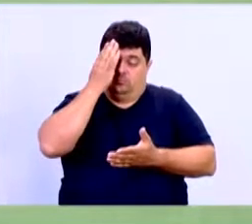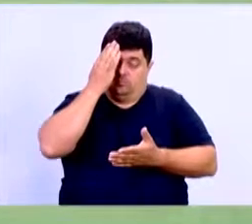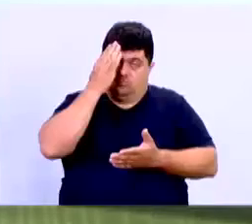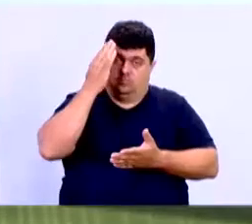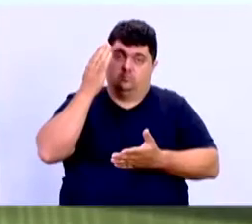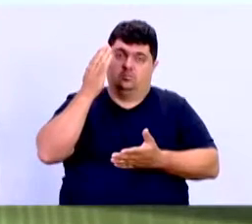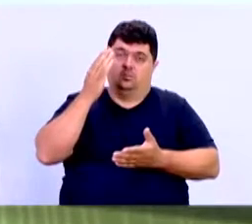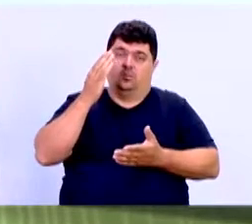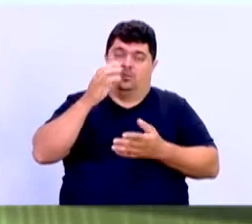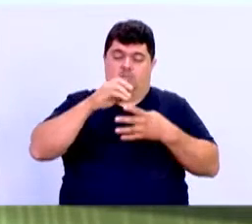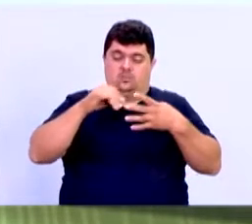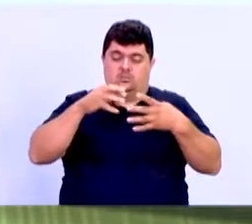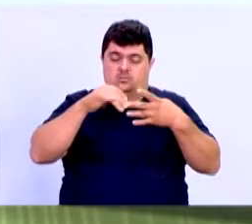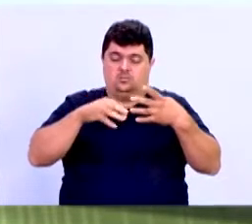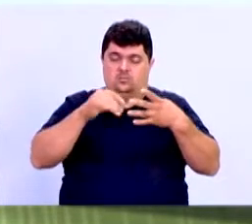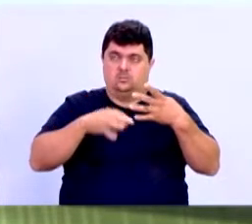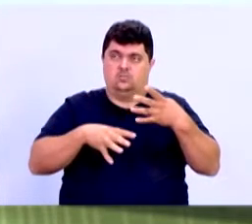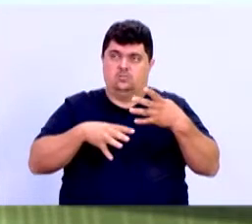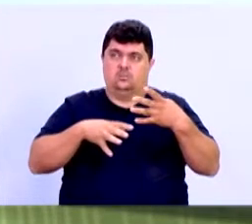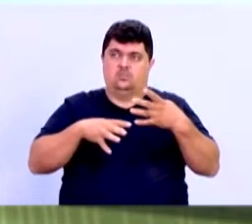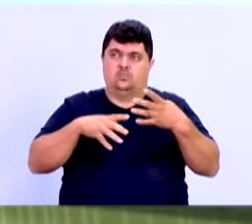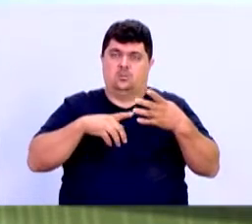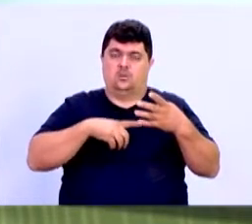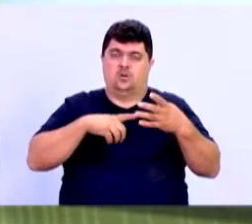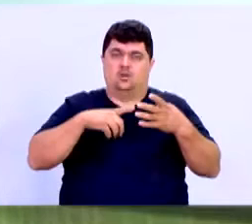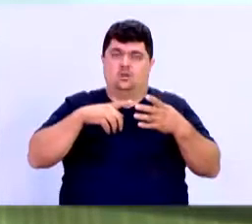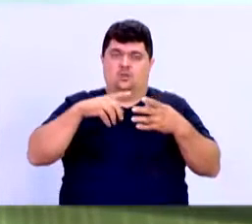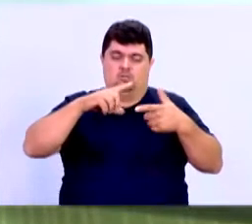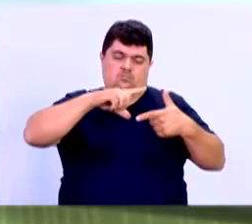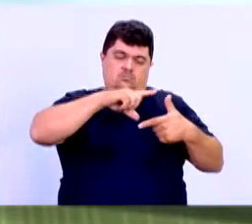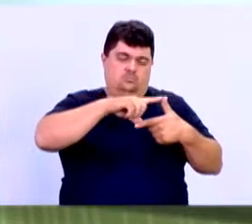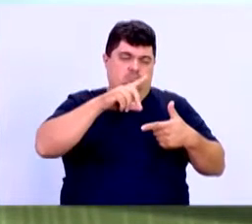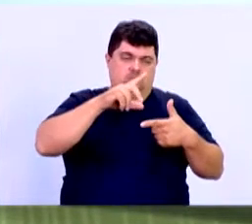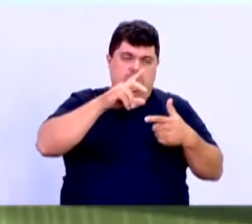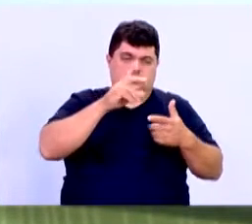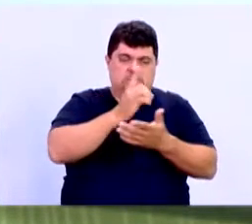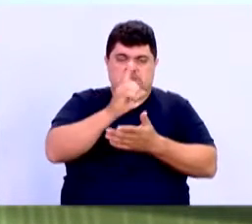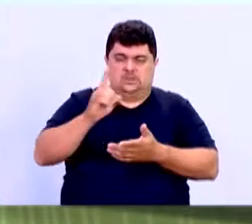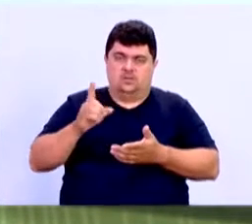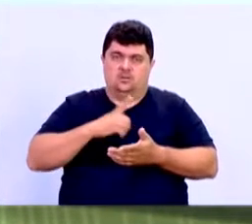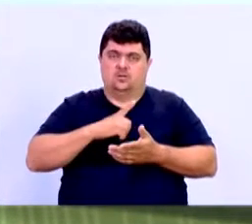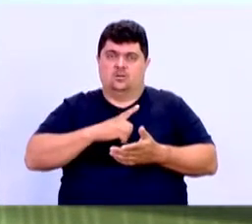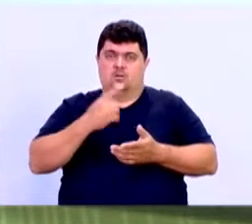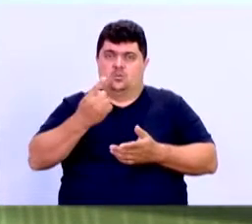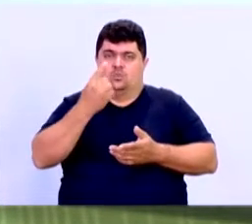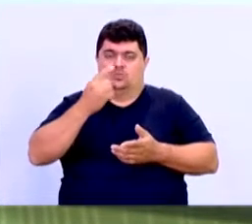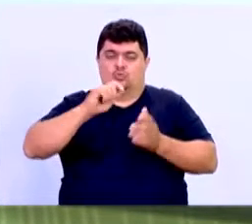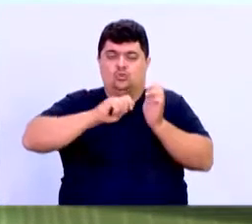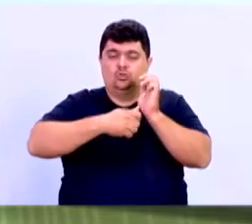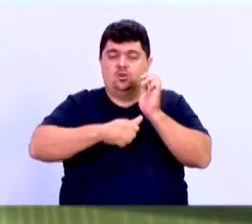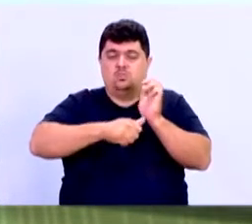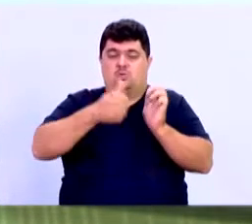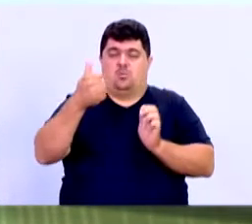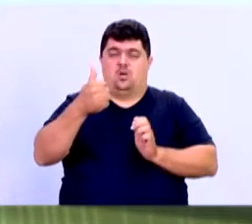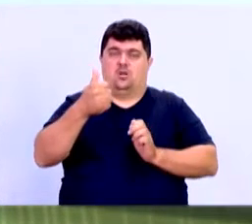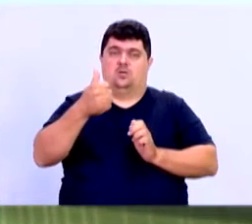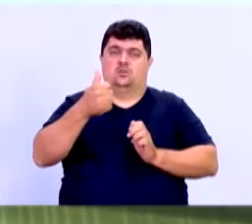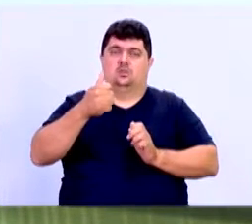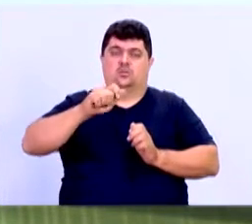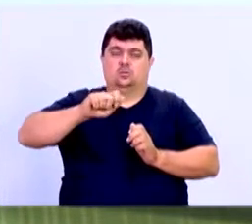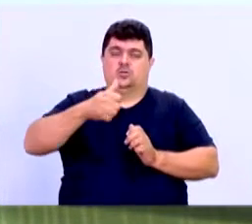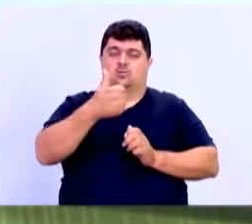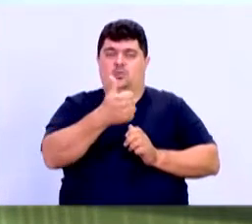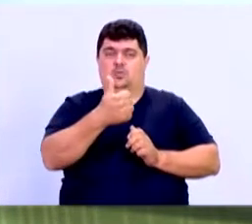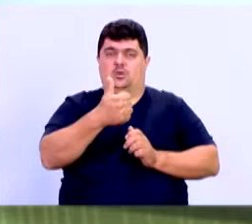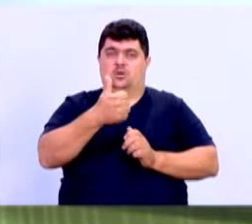uma informação da entidade, são usados vários atributos. Por exemplo, endereço,